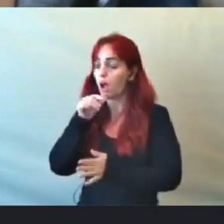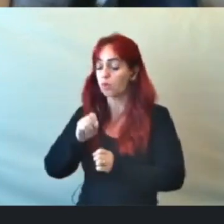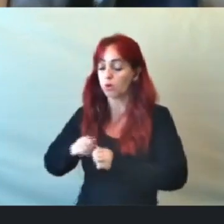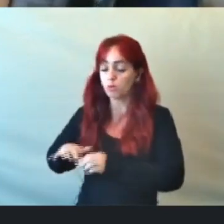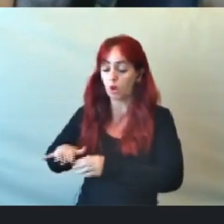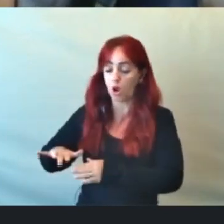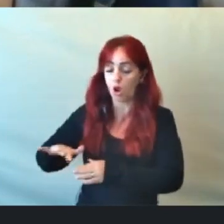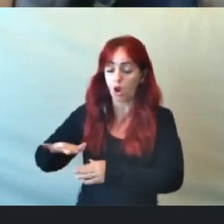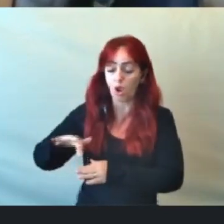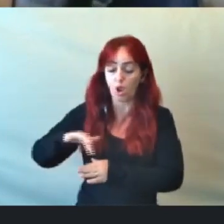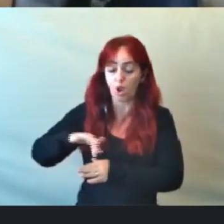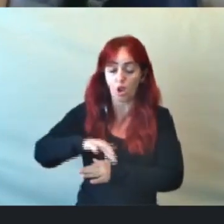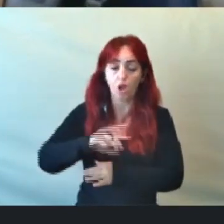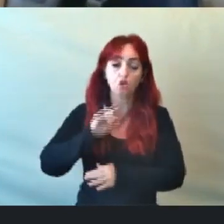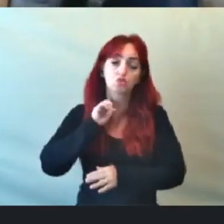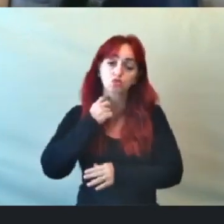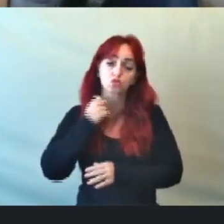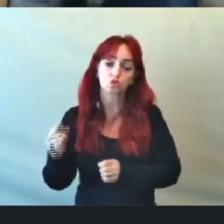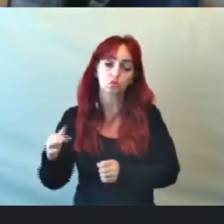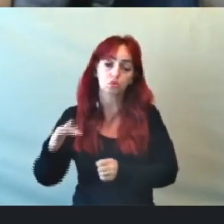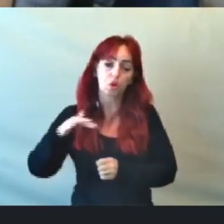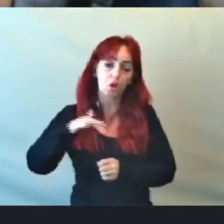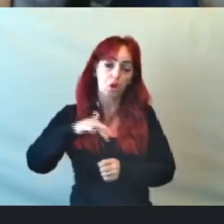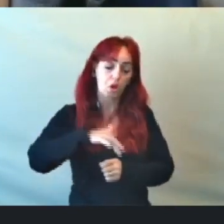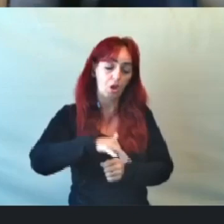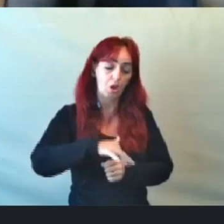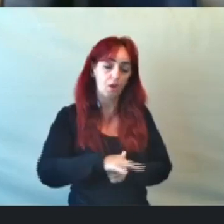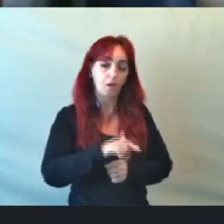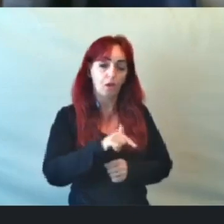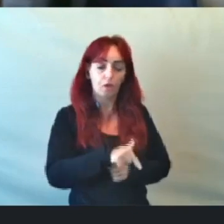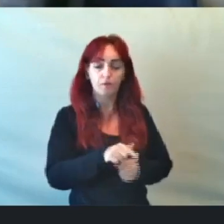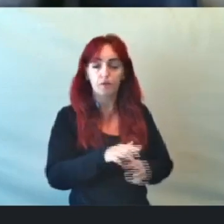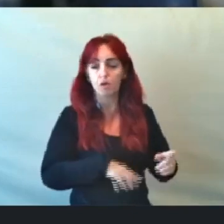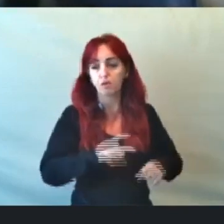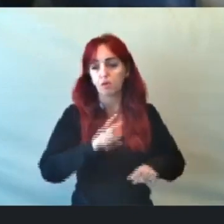que envolvem matéria orgânica, mas envolvem